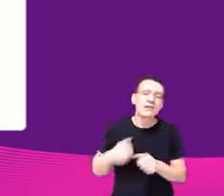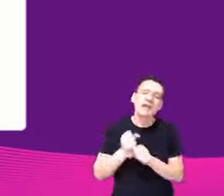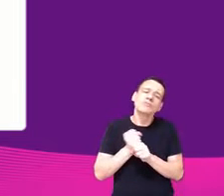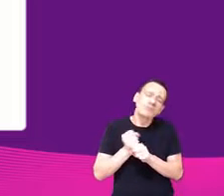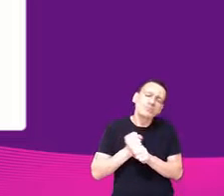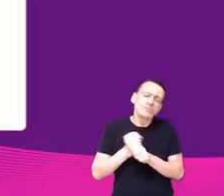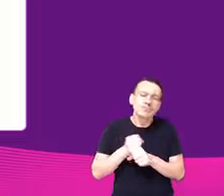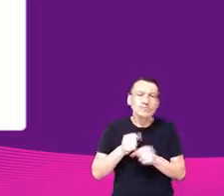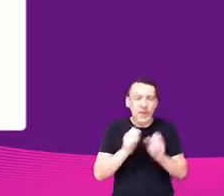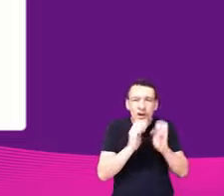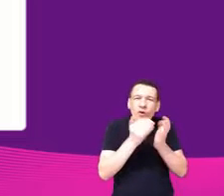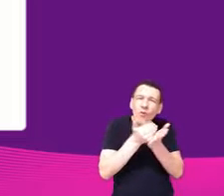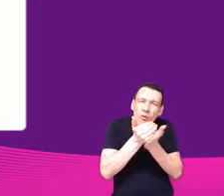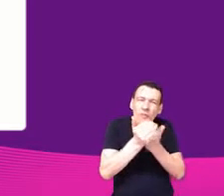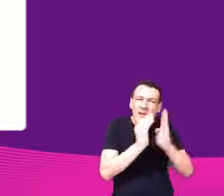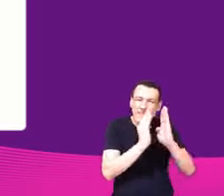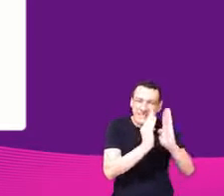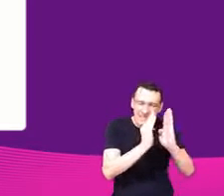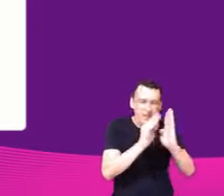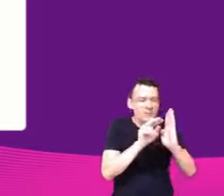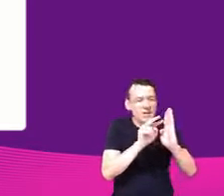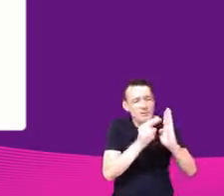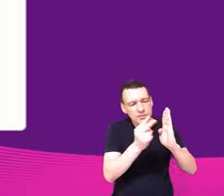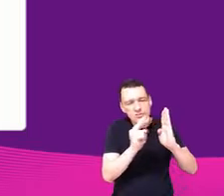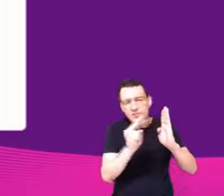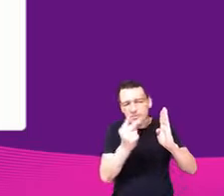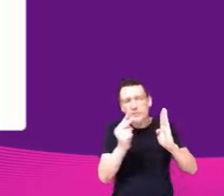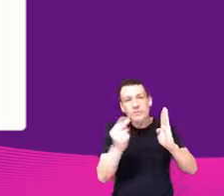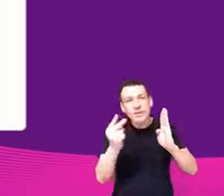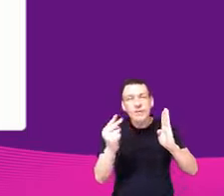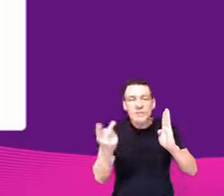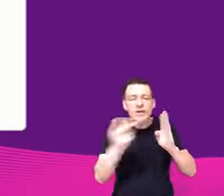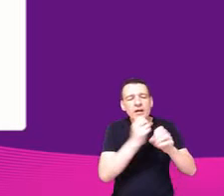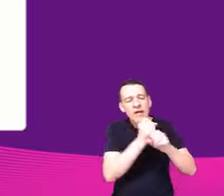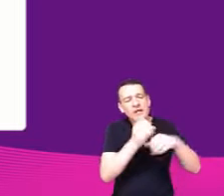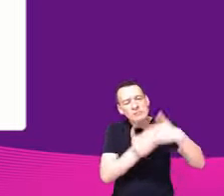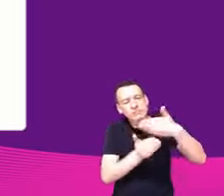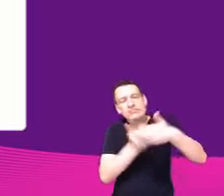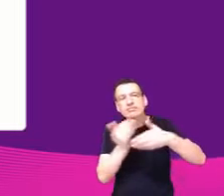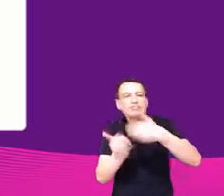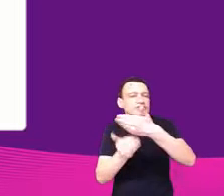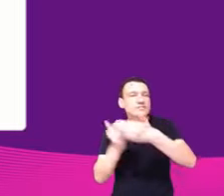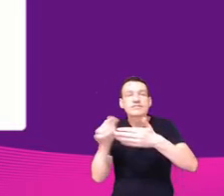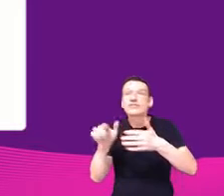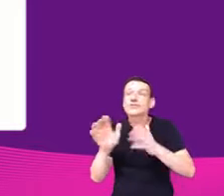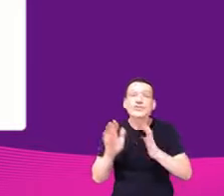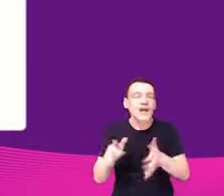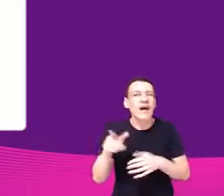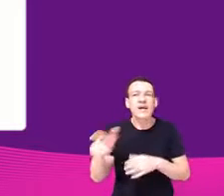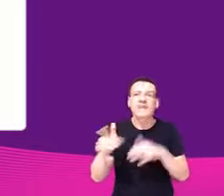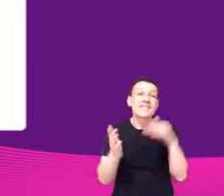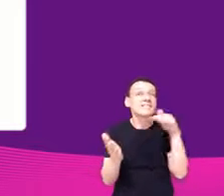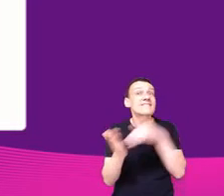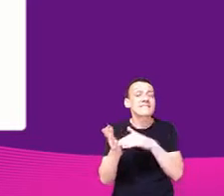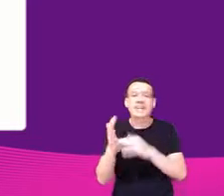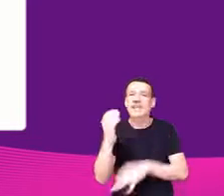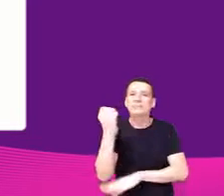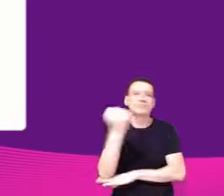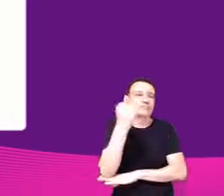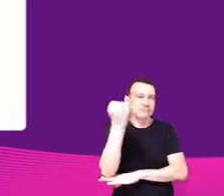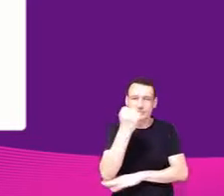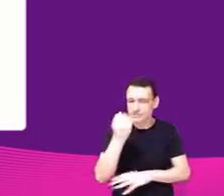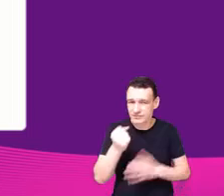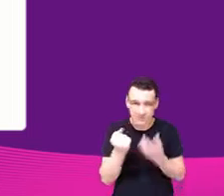estágios iniciais para estágios mais avançados, principalmente aqui, né, quando a função renal cai para baixo